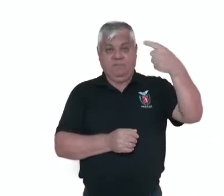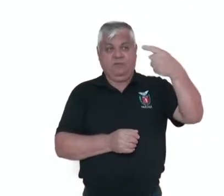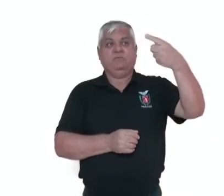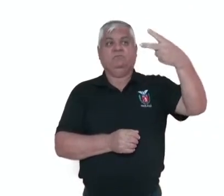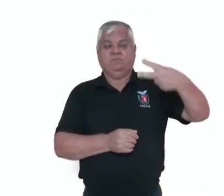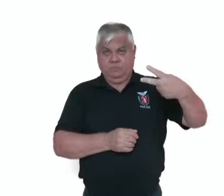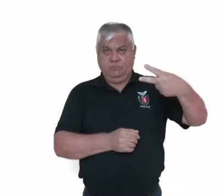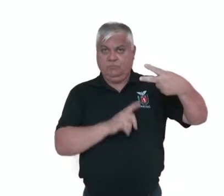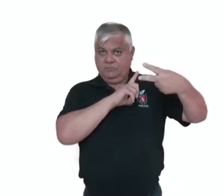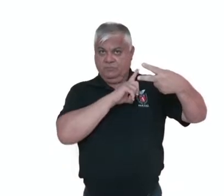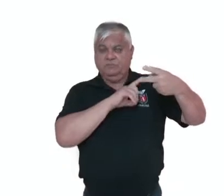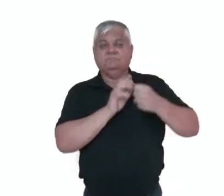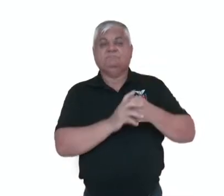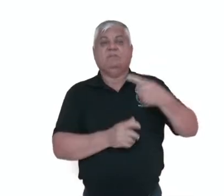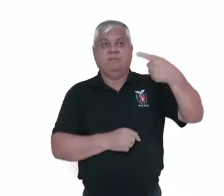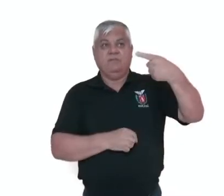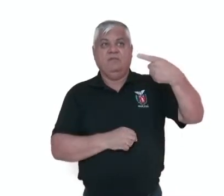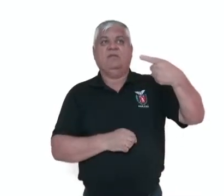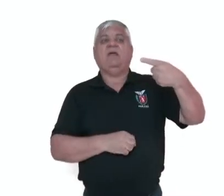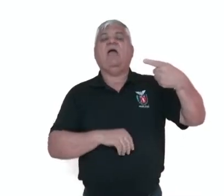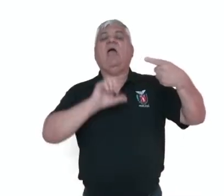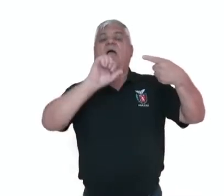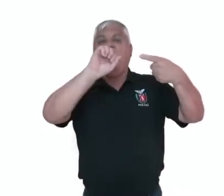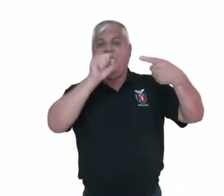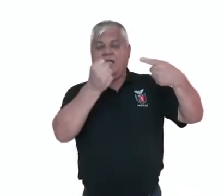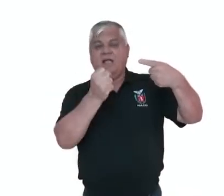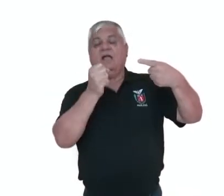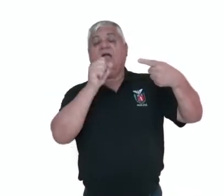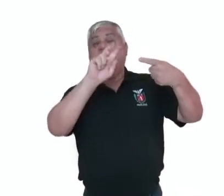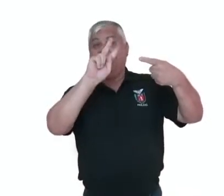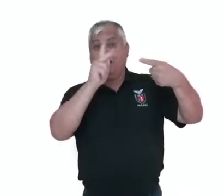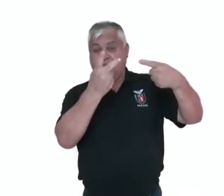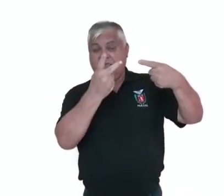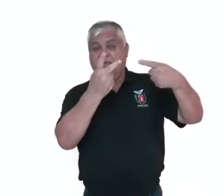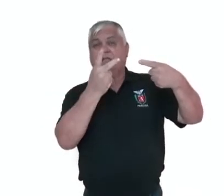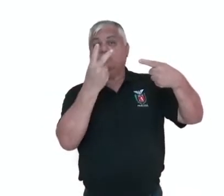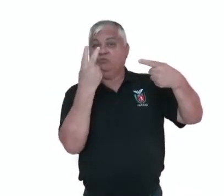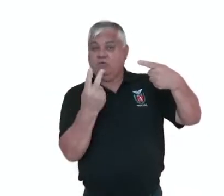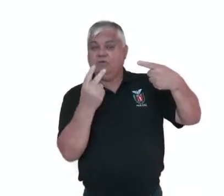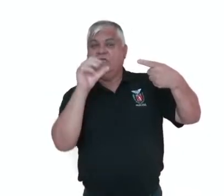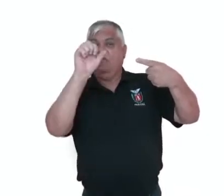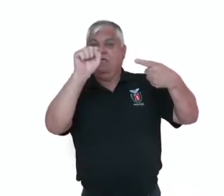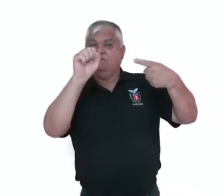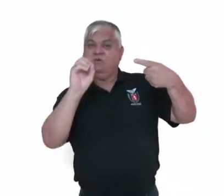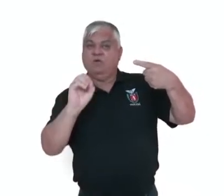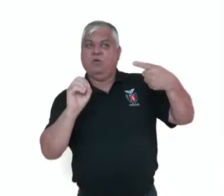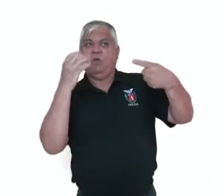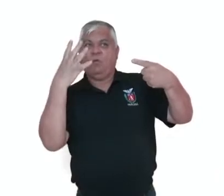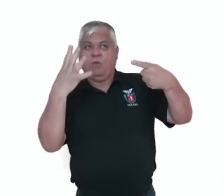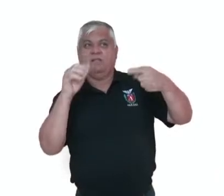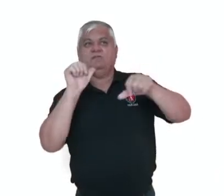ionização, veja aqui, H2SO4, água e a separação, o H3O+,